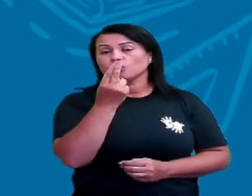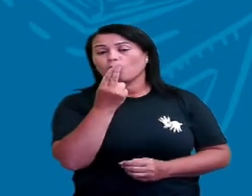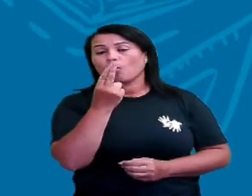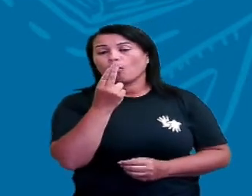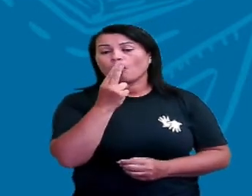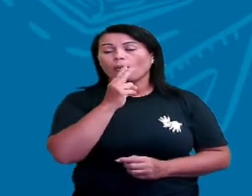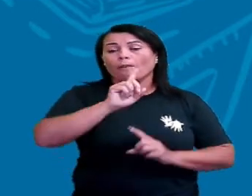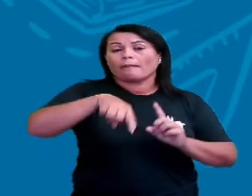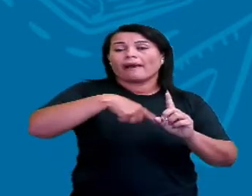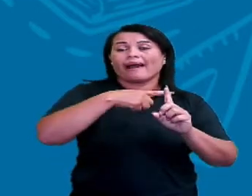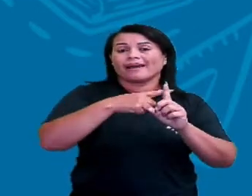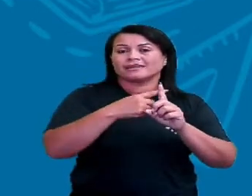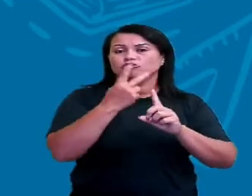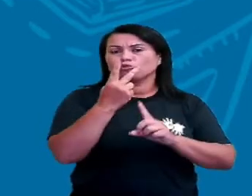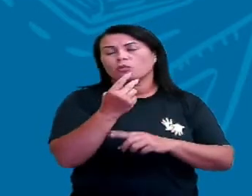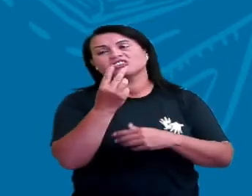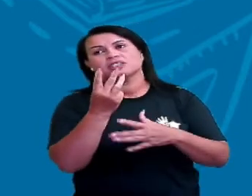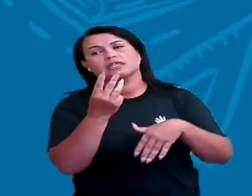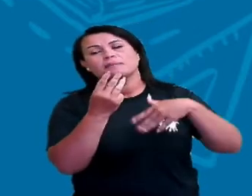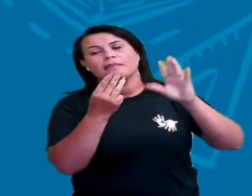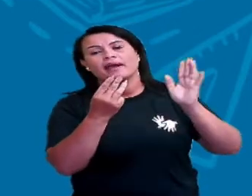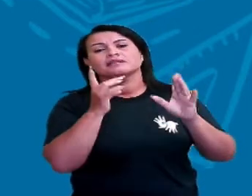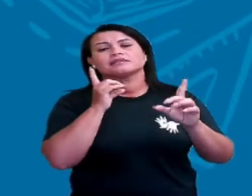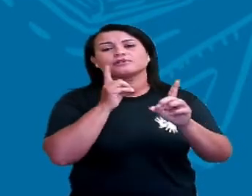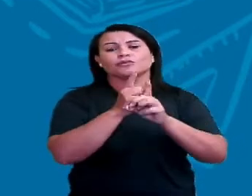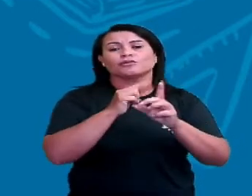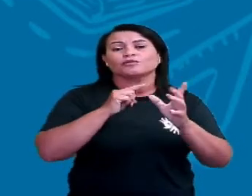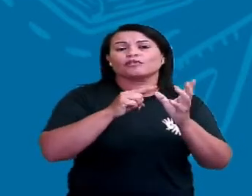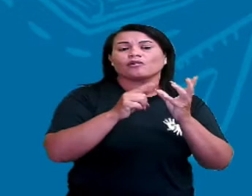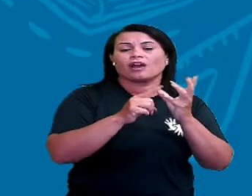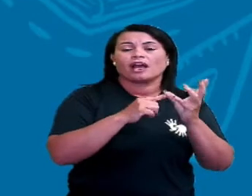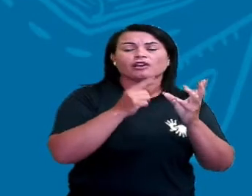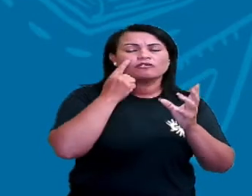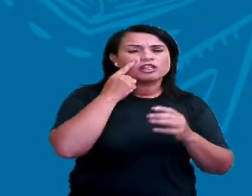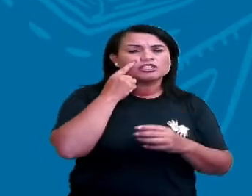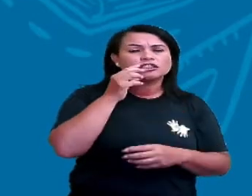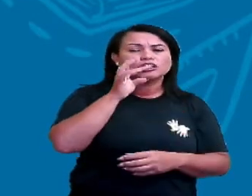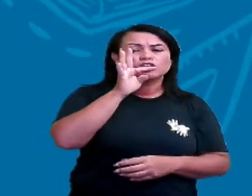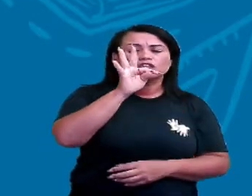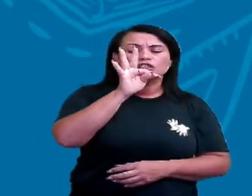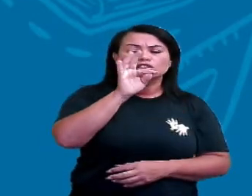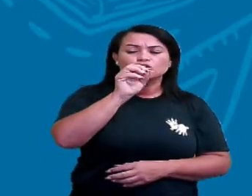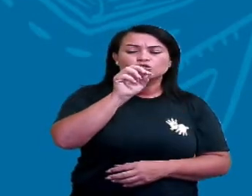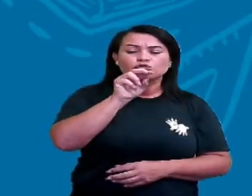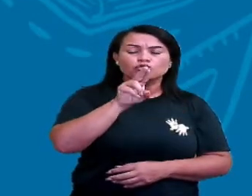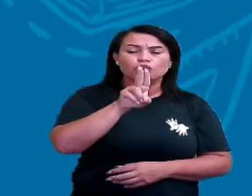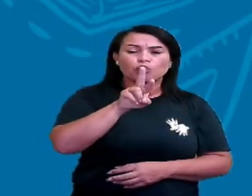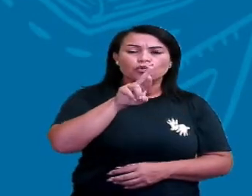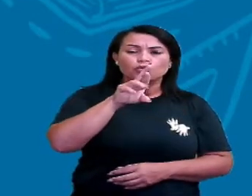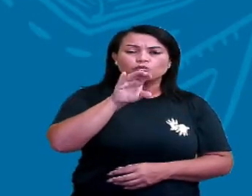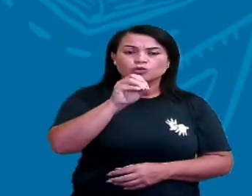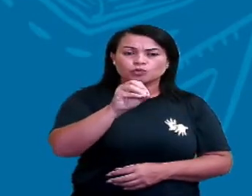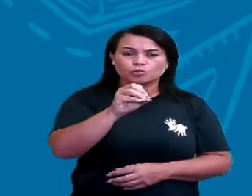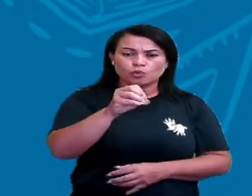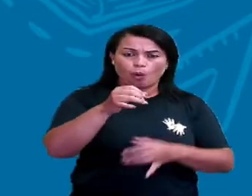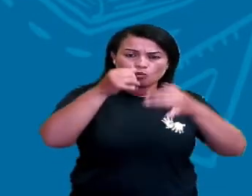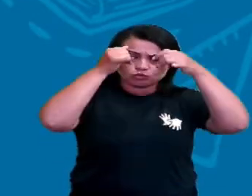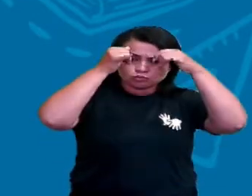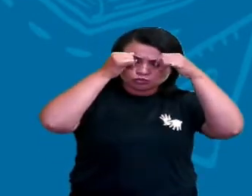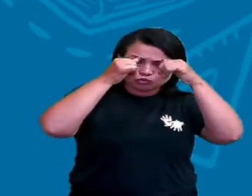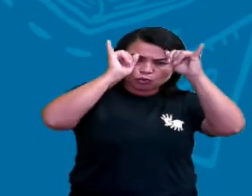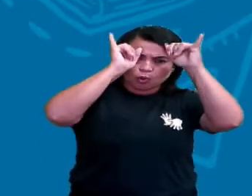se encontram. Aqui a gente tem a palavra touro. Eu tenho o O e o U assim,